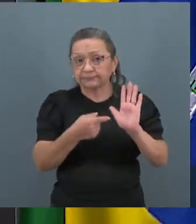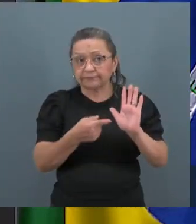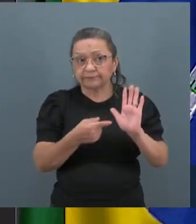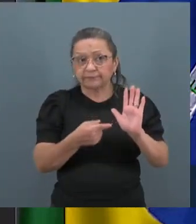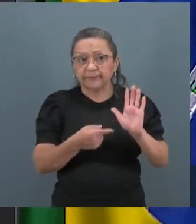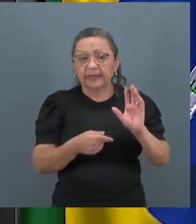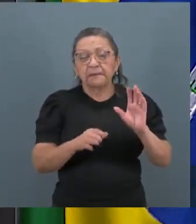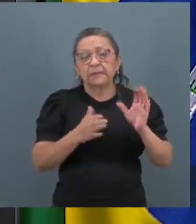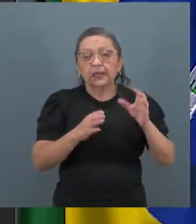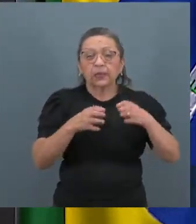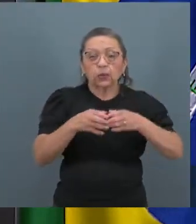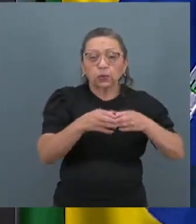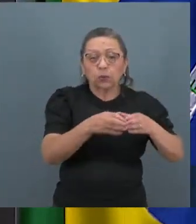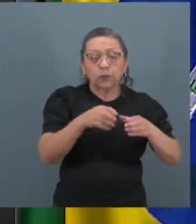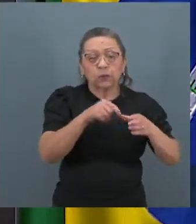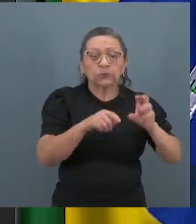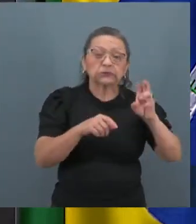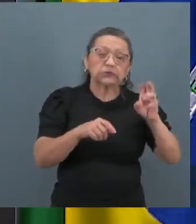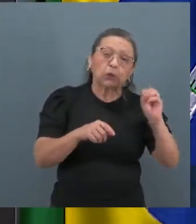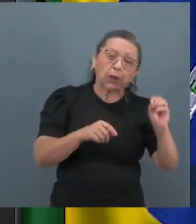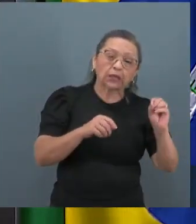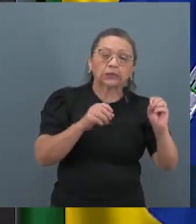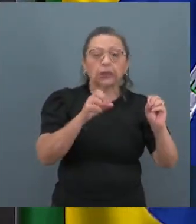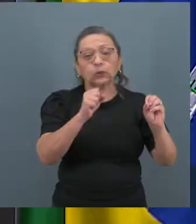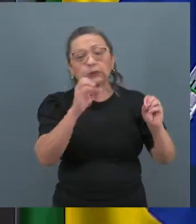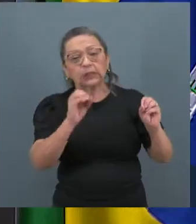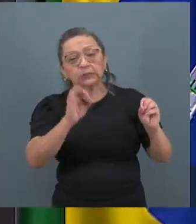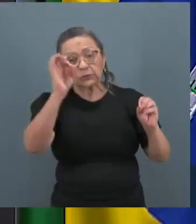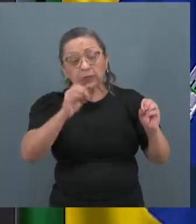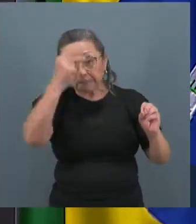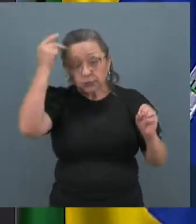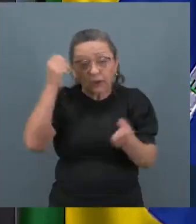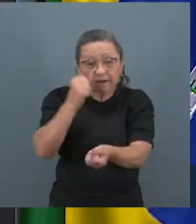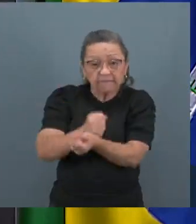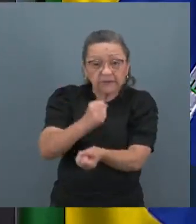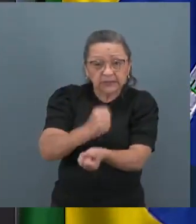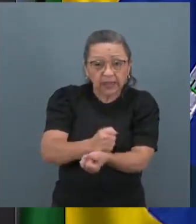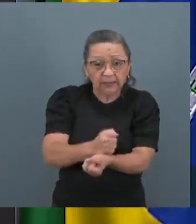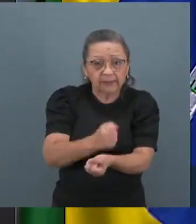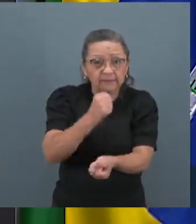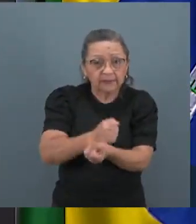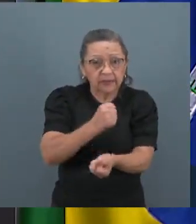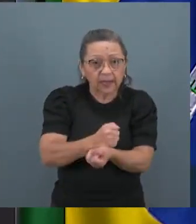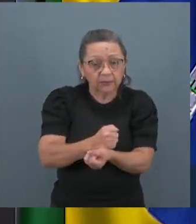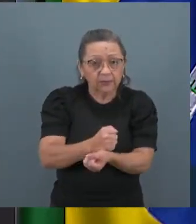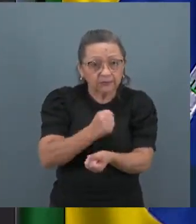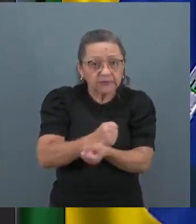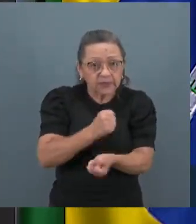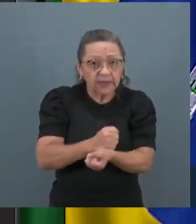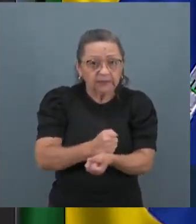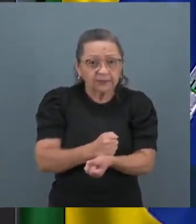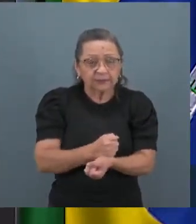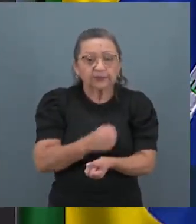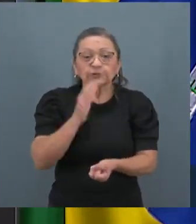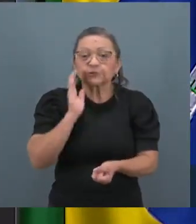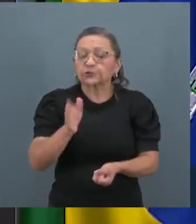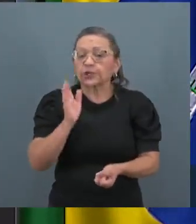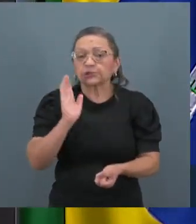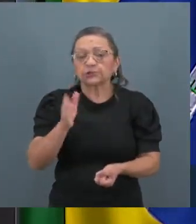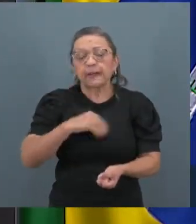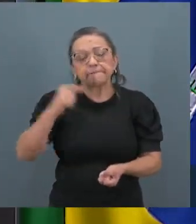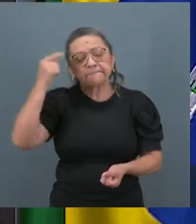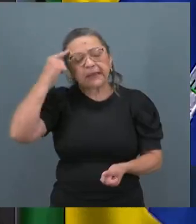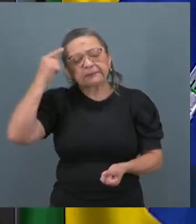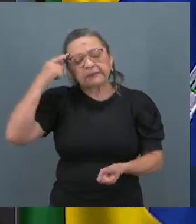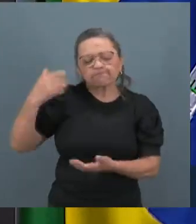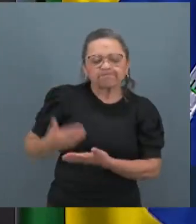entre 50% e 80% dos ludopatas, reconhecido pela OMS como uma doença, já pensou em